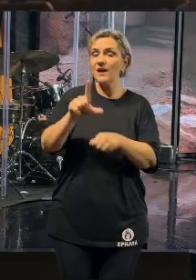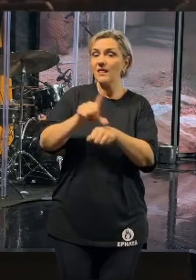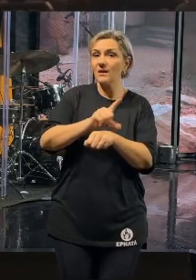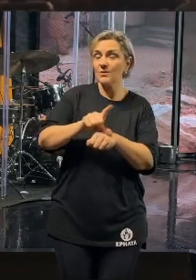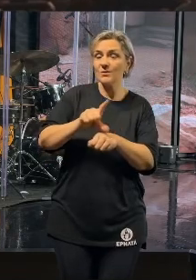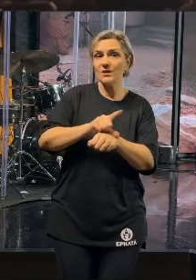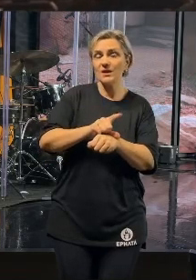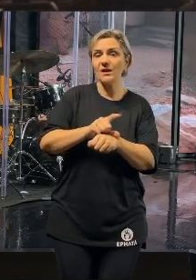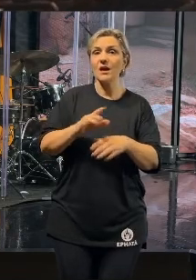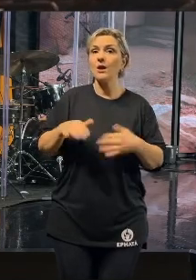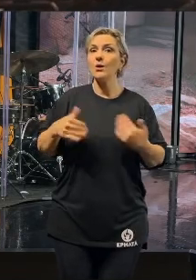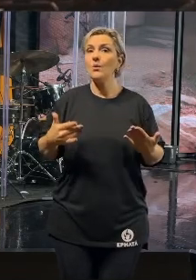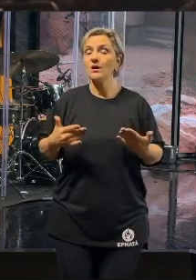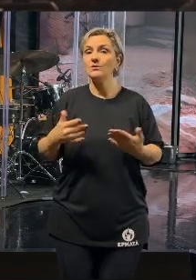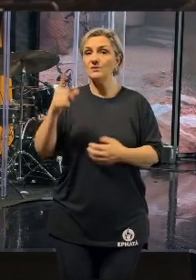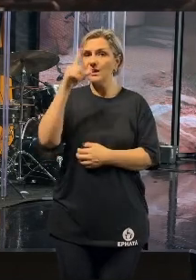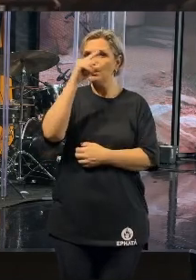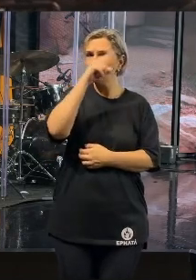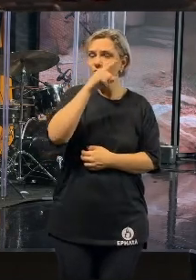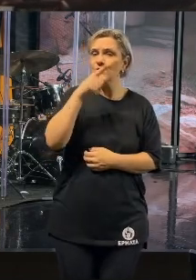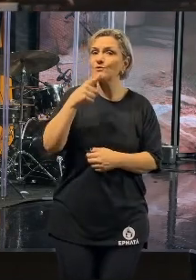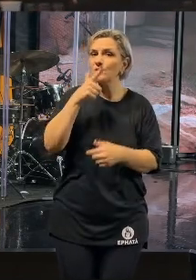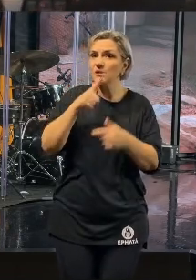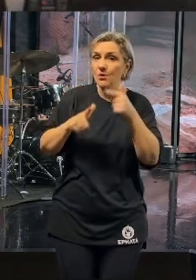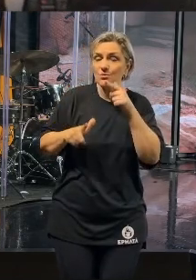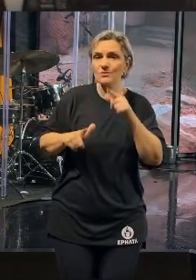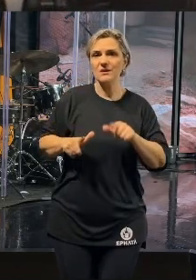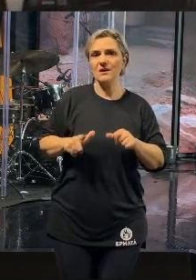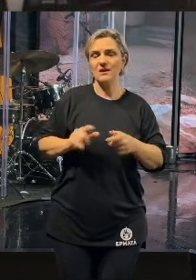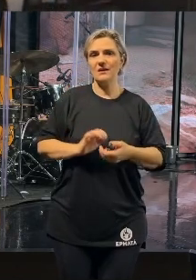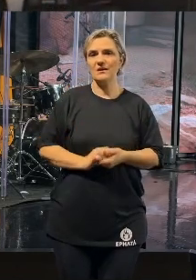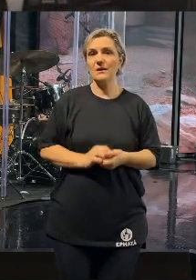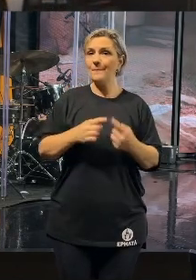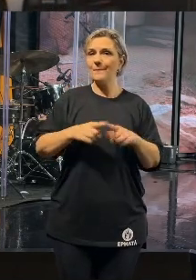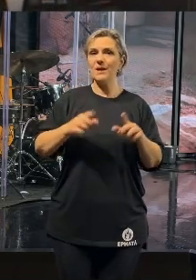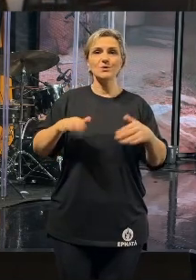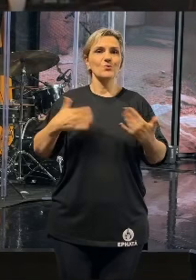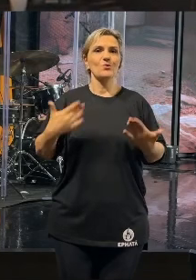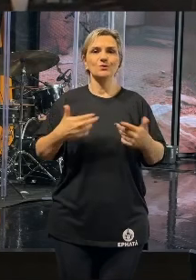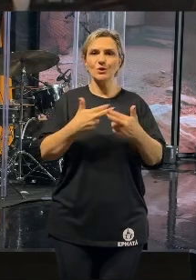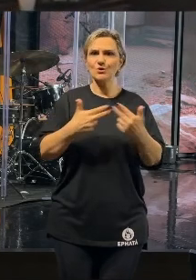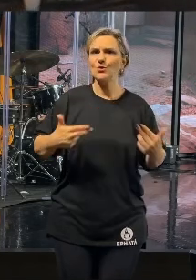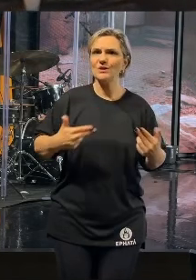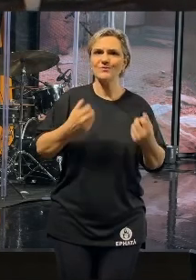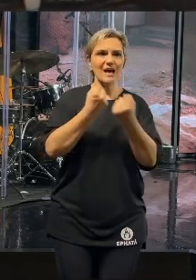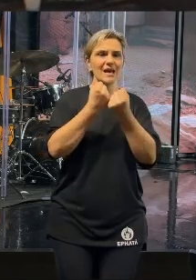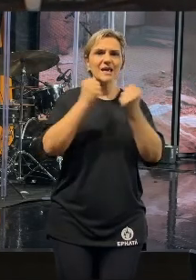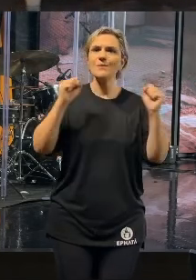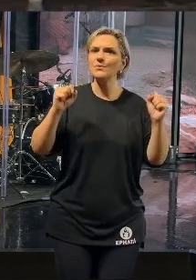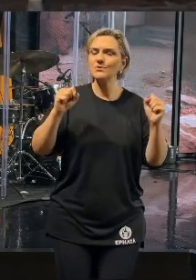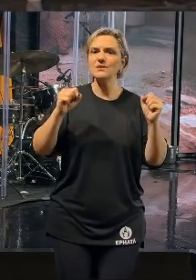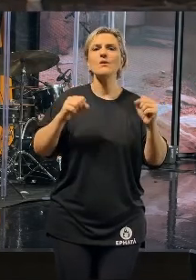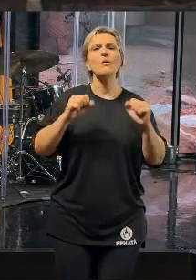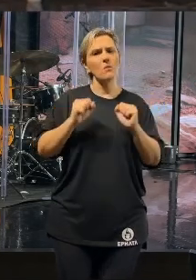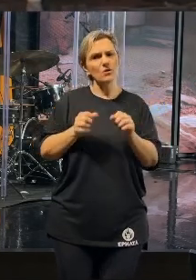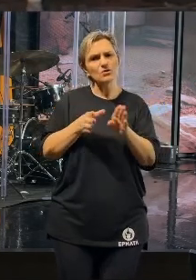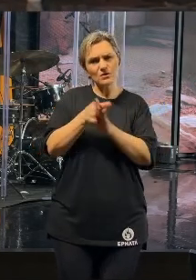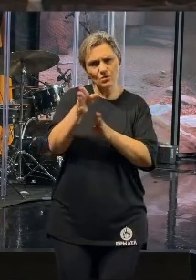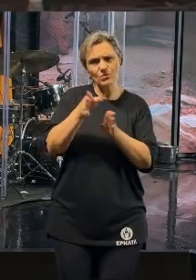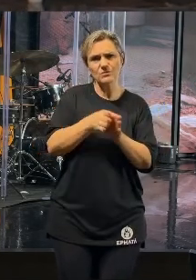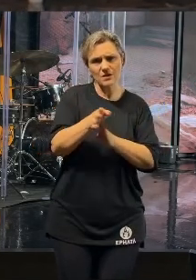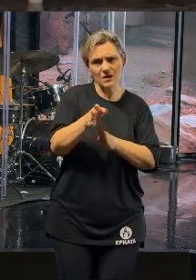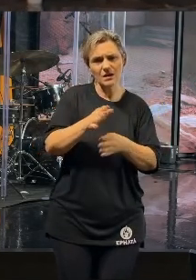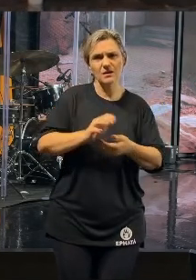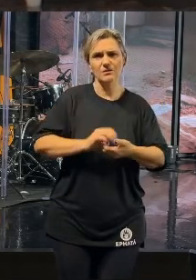Lagoinha, enquanto está difícil, você dá conta. Mas quando as coisas se tornarem impossíveis, eu posso te dar um conselho?